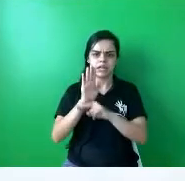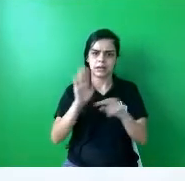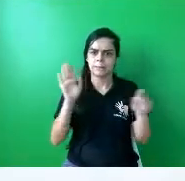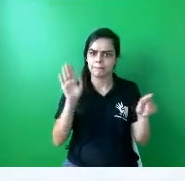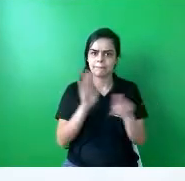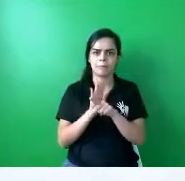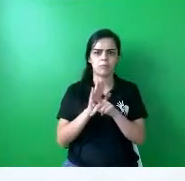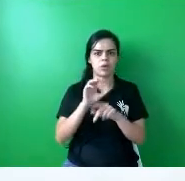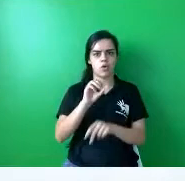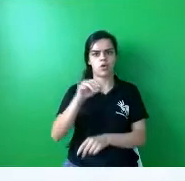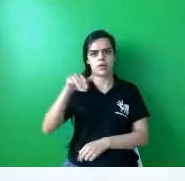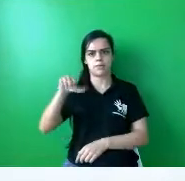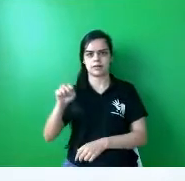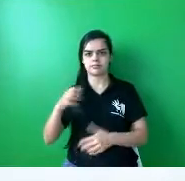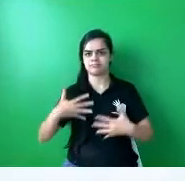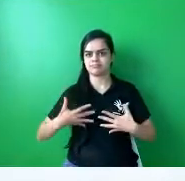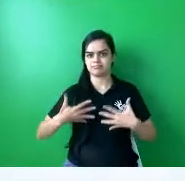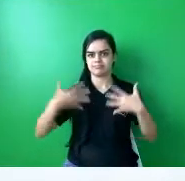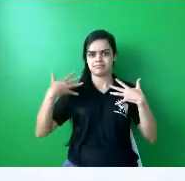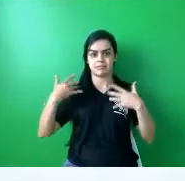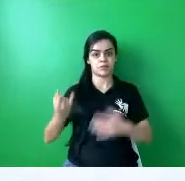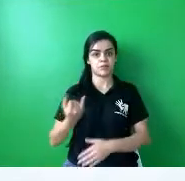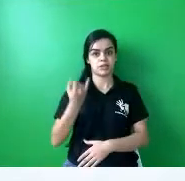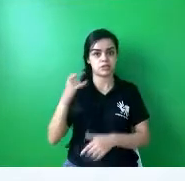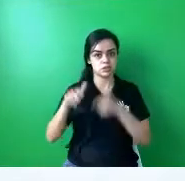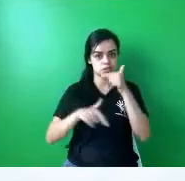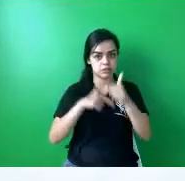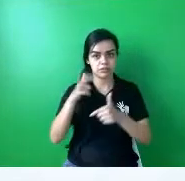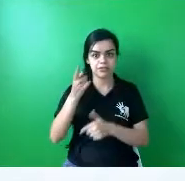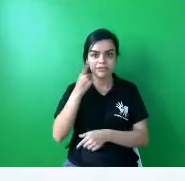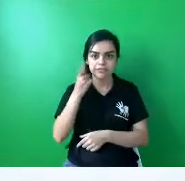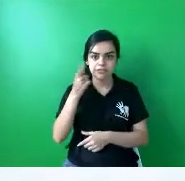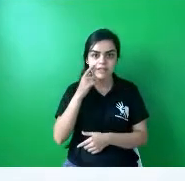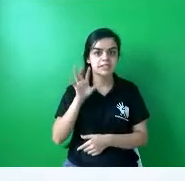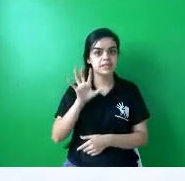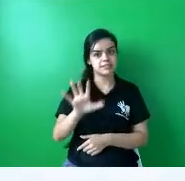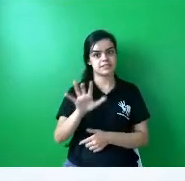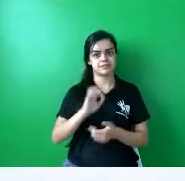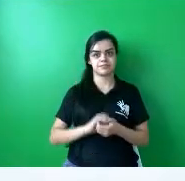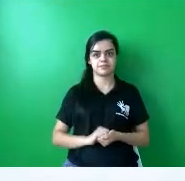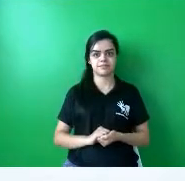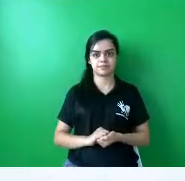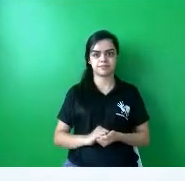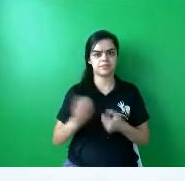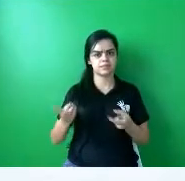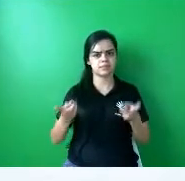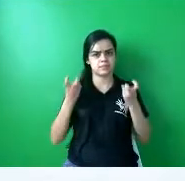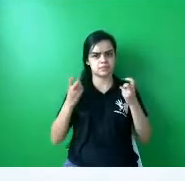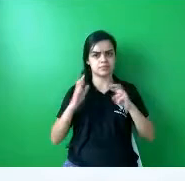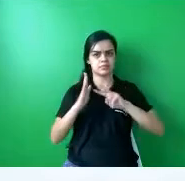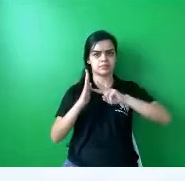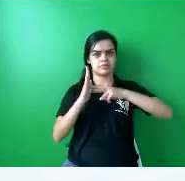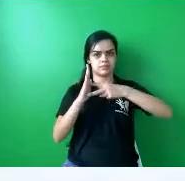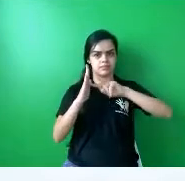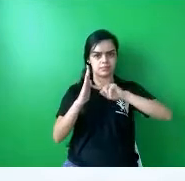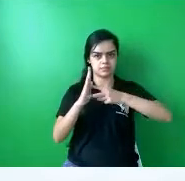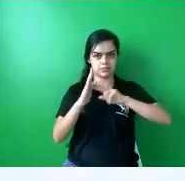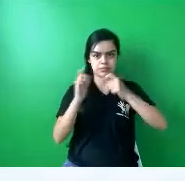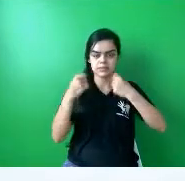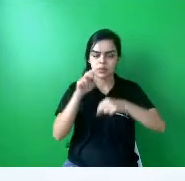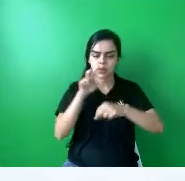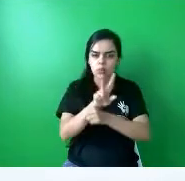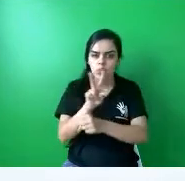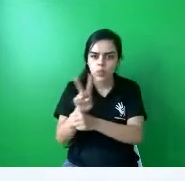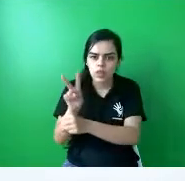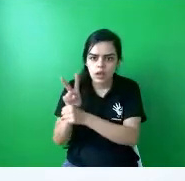sanitárias, é um orgulho. É importante que o trabalhador veja desta forma e perceba que o sindicato está tendo esse